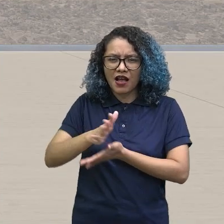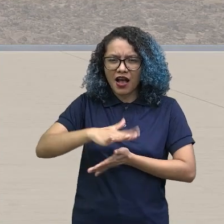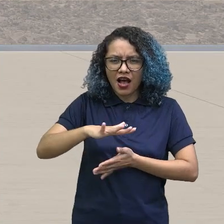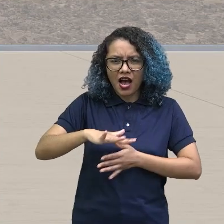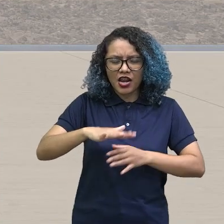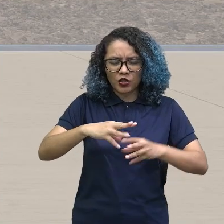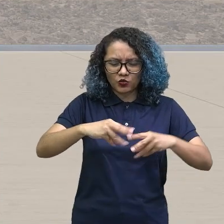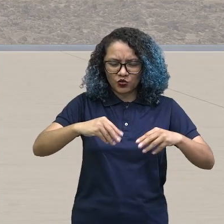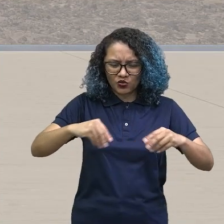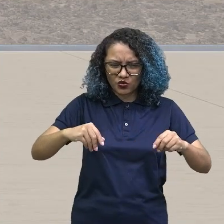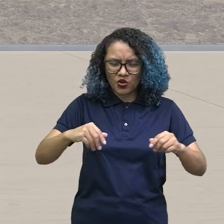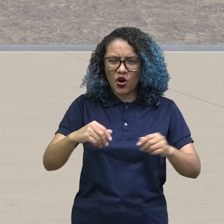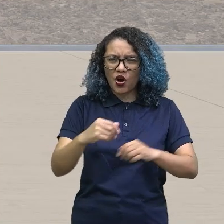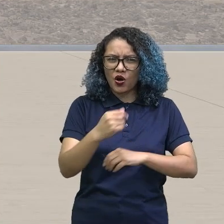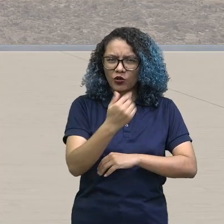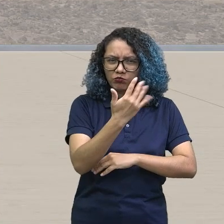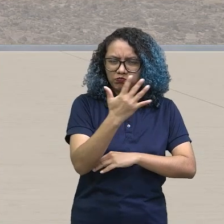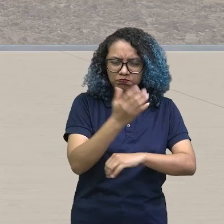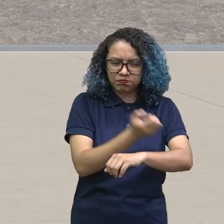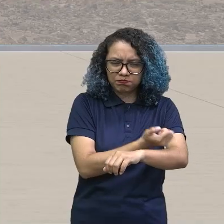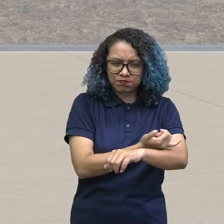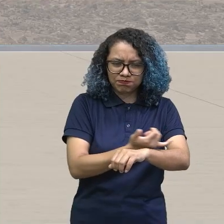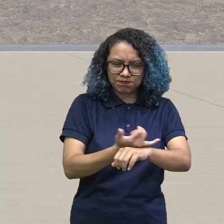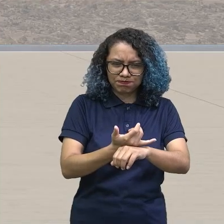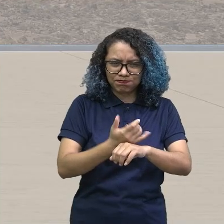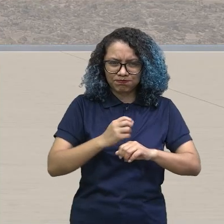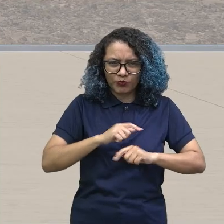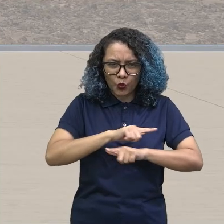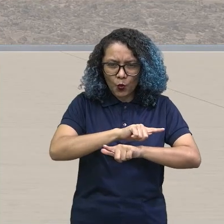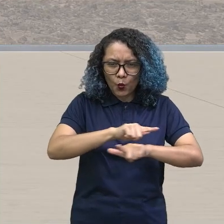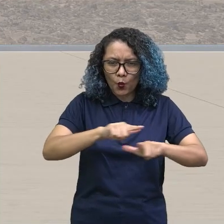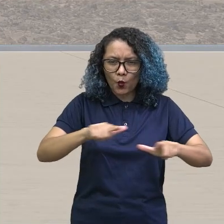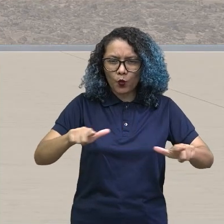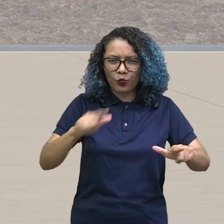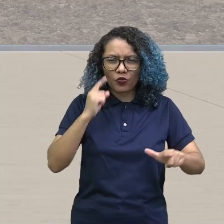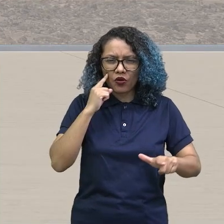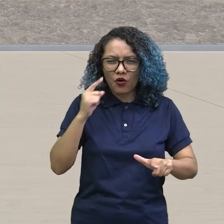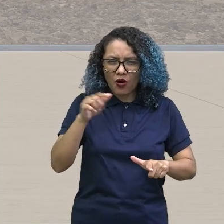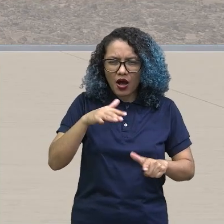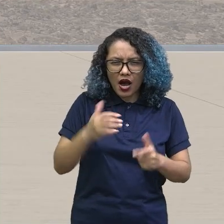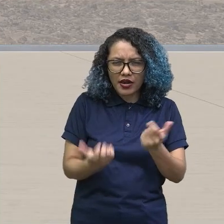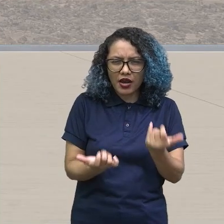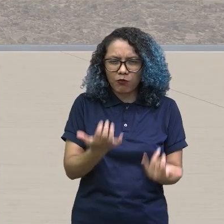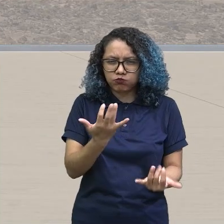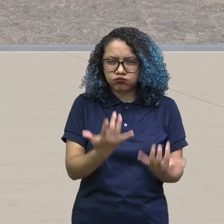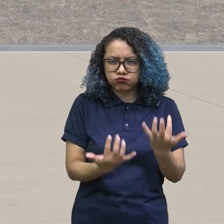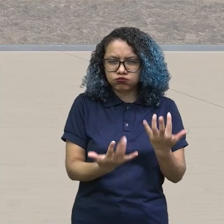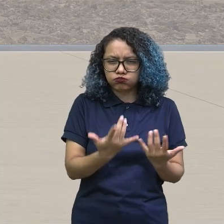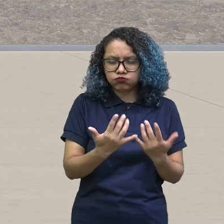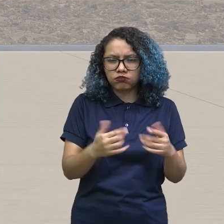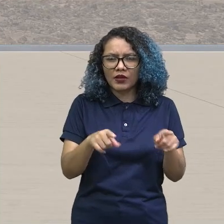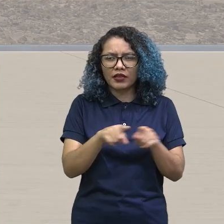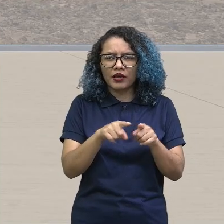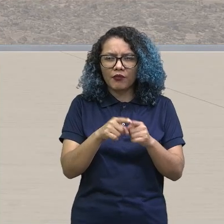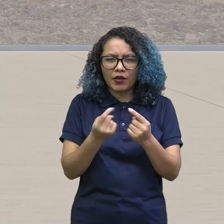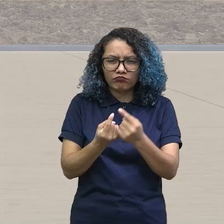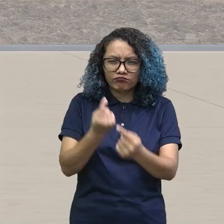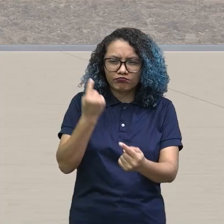solo, da vegetação, que a gente pode considerar aqui uma queimada. E lá atrás a gente observa ali,